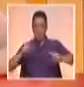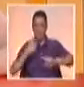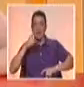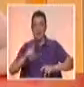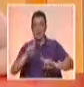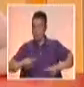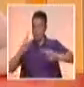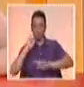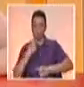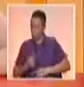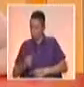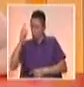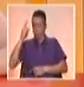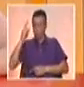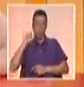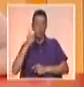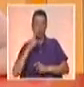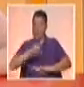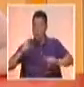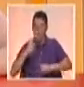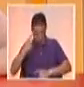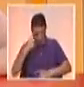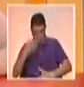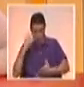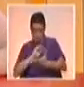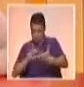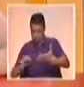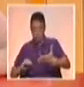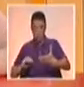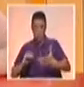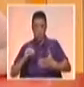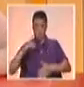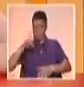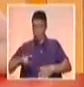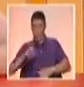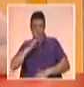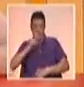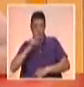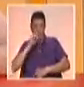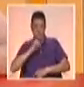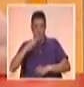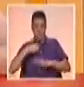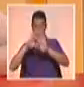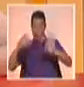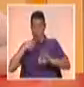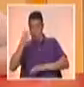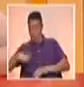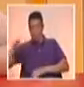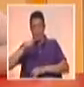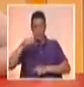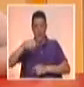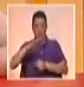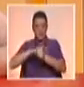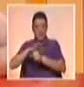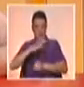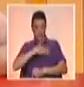é a língua do surdo. E o surdo pode não dominar, não domina ou não dominará tão bem o português como nós que aqui estamos. E é uma situação da